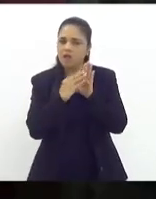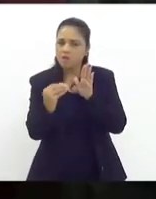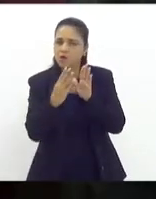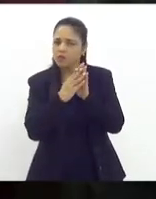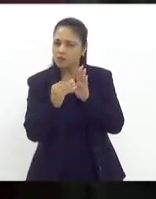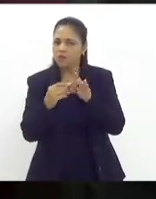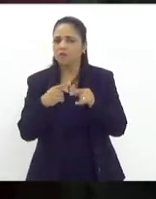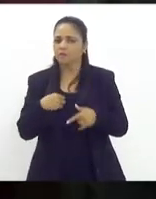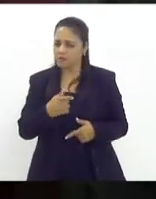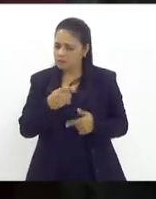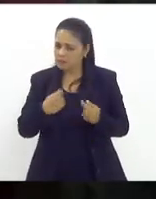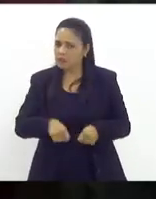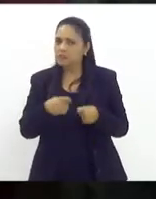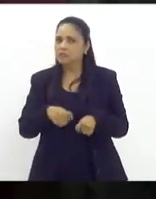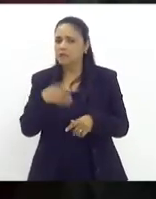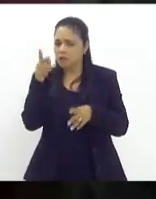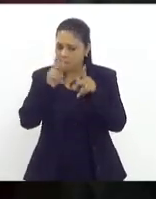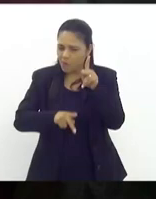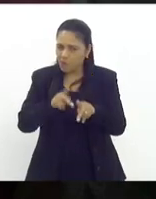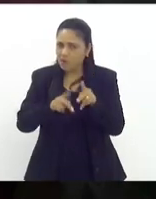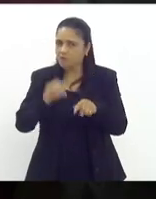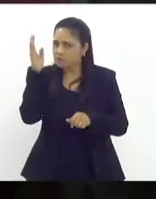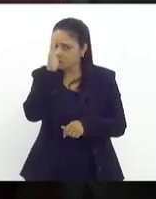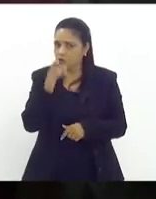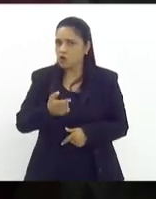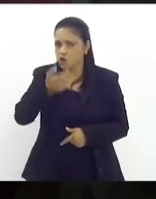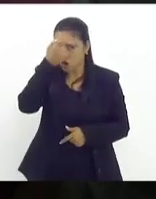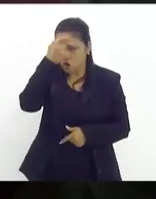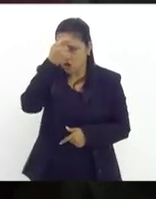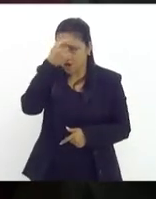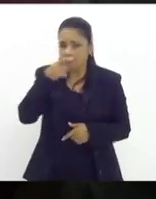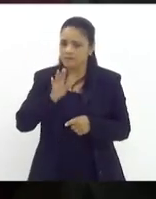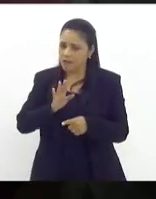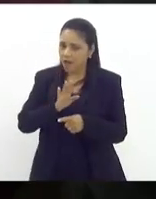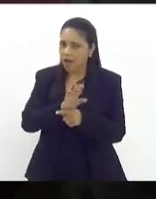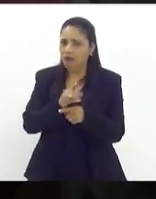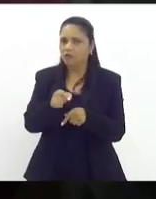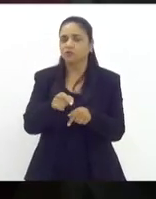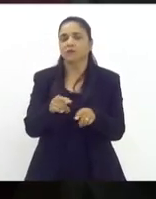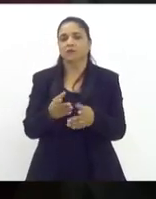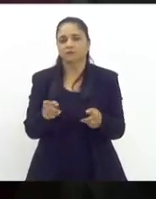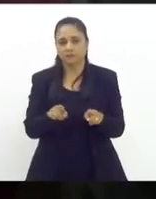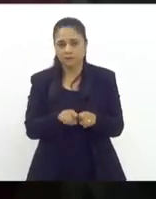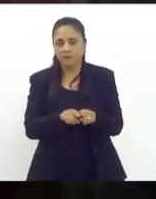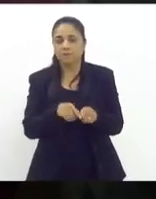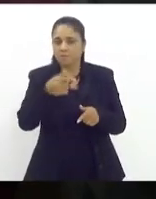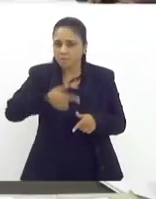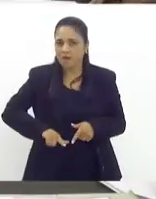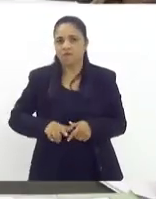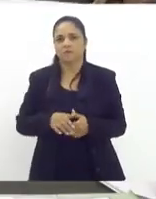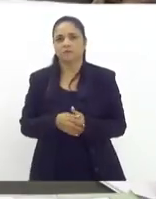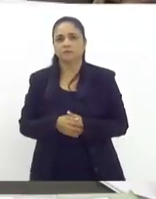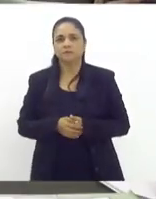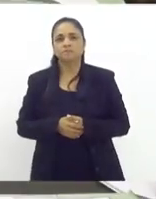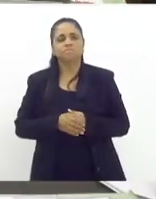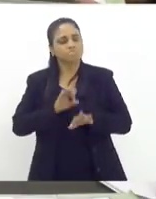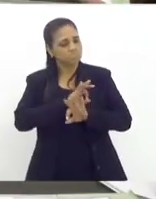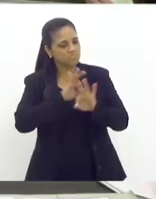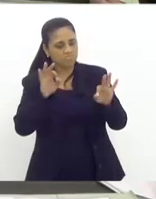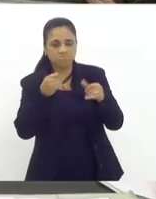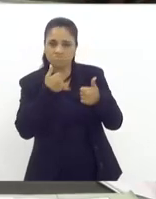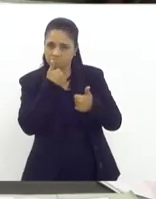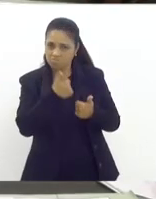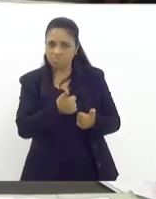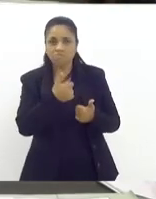a conscientizar a população da necessidade de contribuir também. Considero um pouco mais, a ideia, né, excelente,